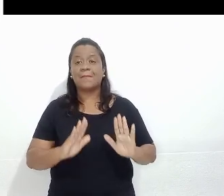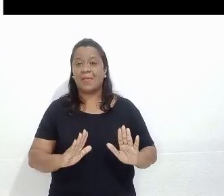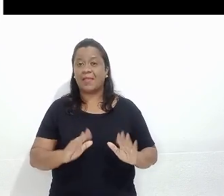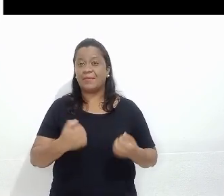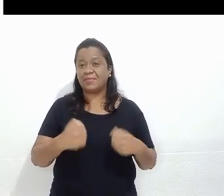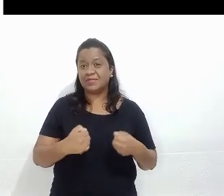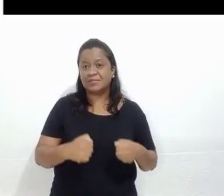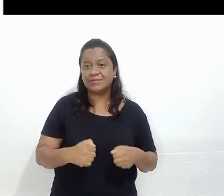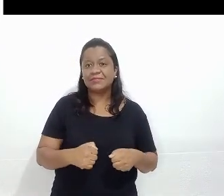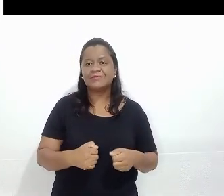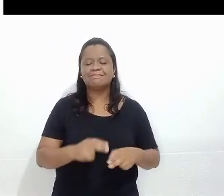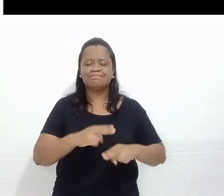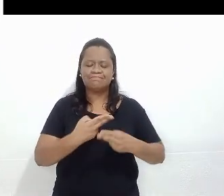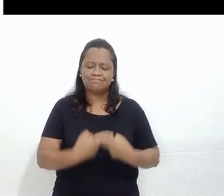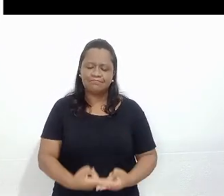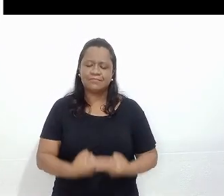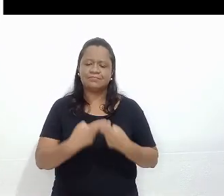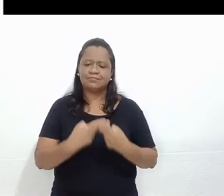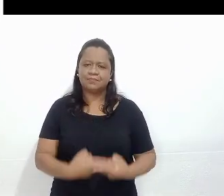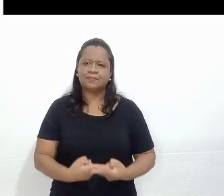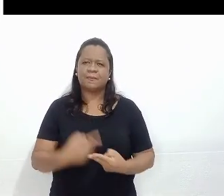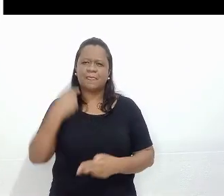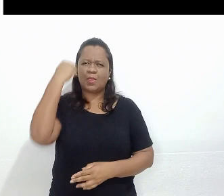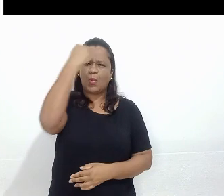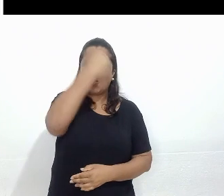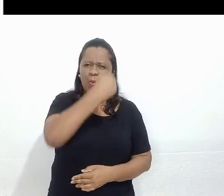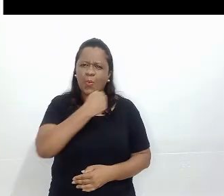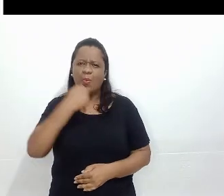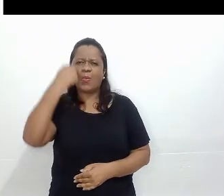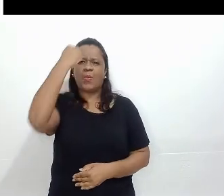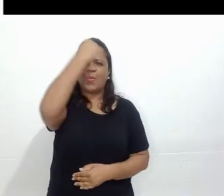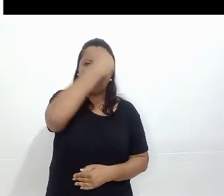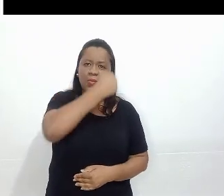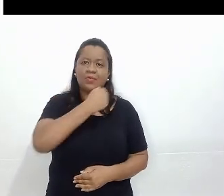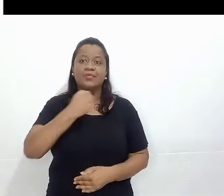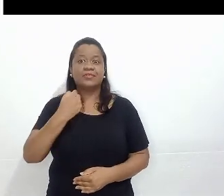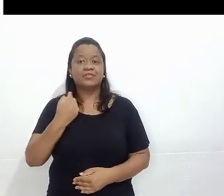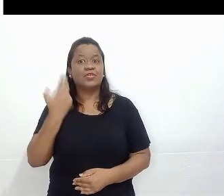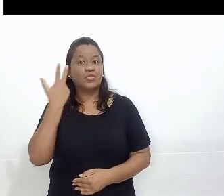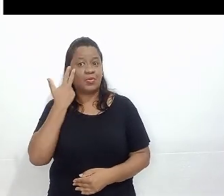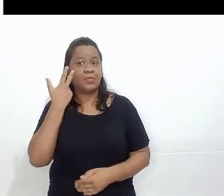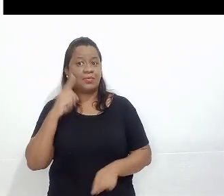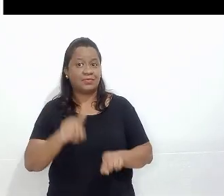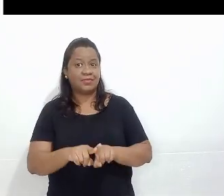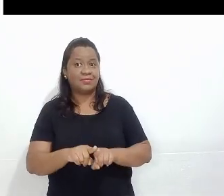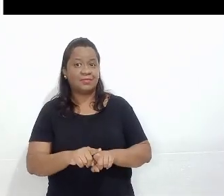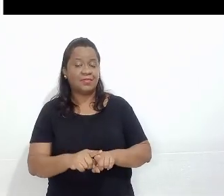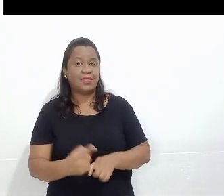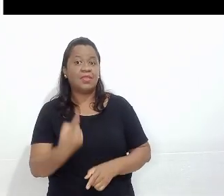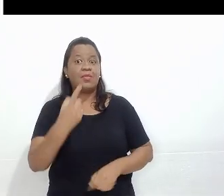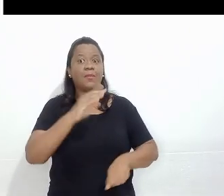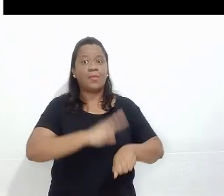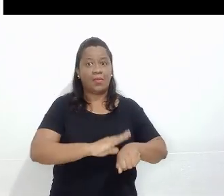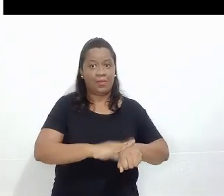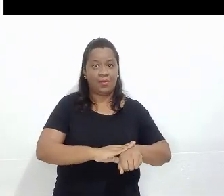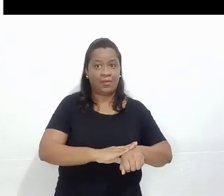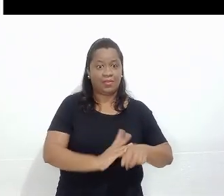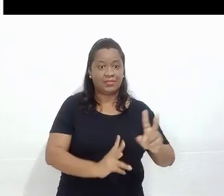são horas e horas e horas. O normal também é a gente fazer, tipo, 1 hora de edição para 1